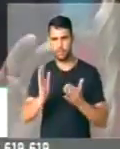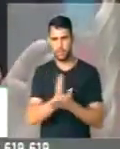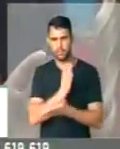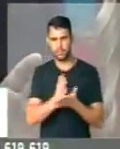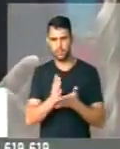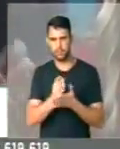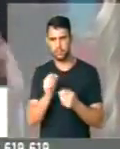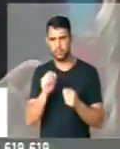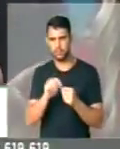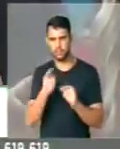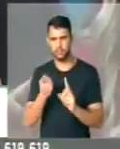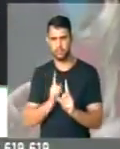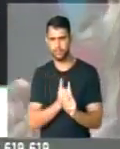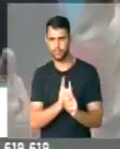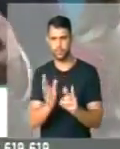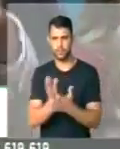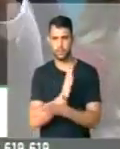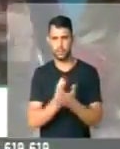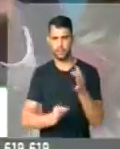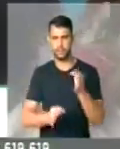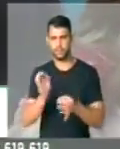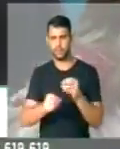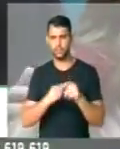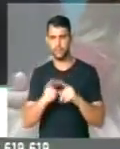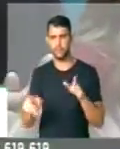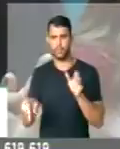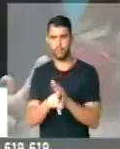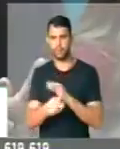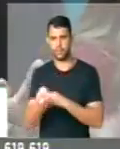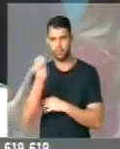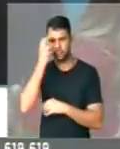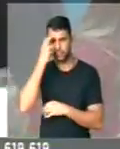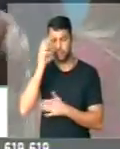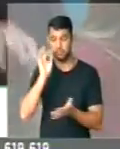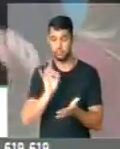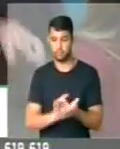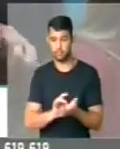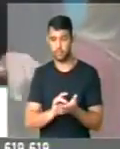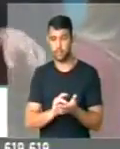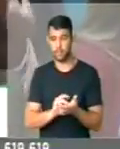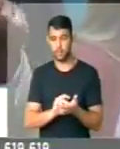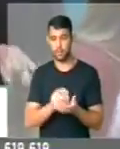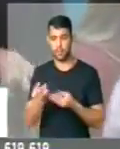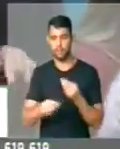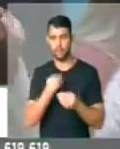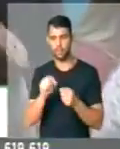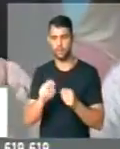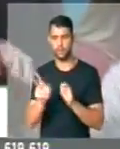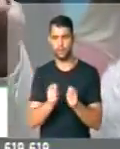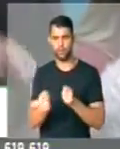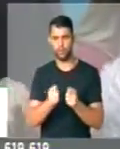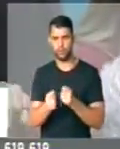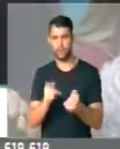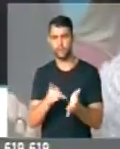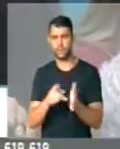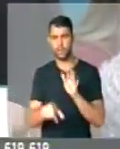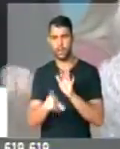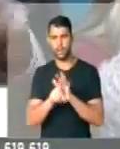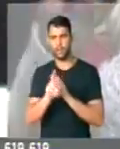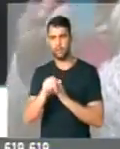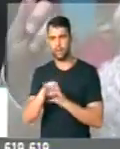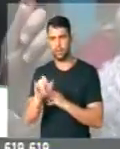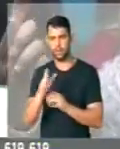vezes é persecutória, não da justiça, mas da própria cultura em si. Há mecanismo para controlar, sim, a Lei